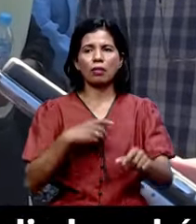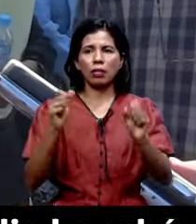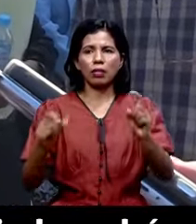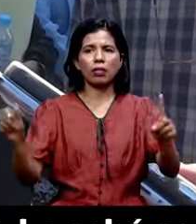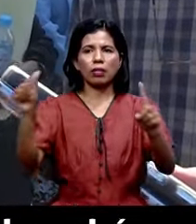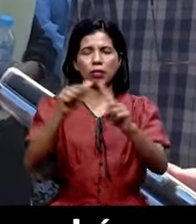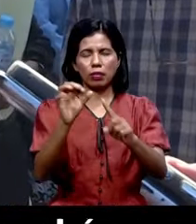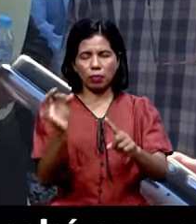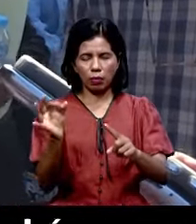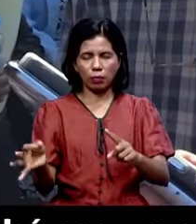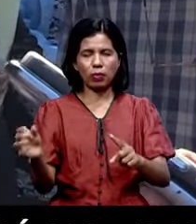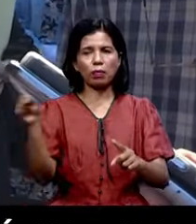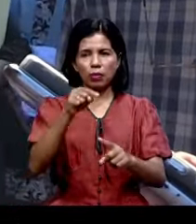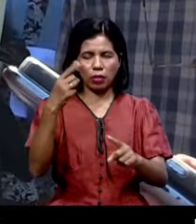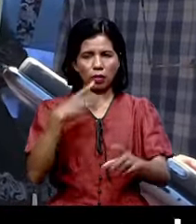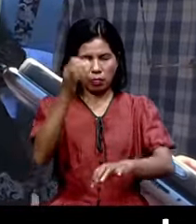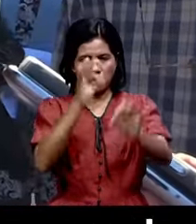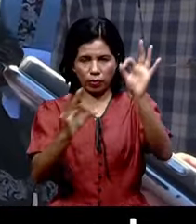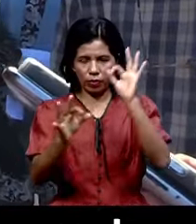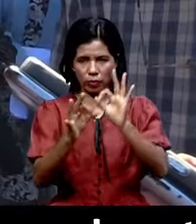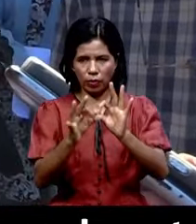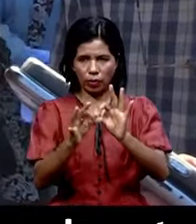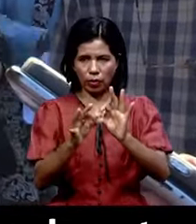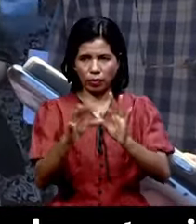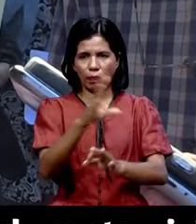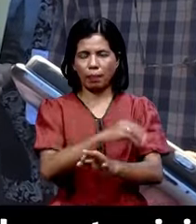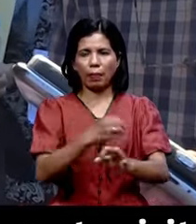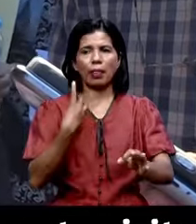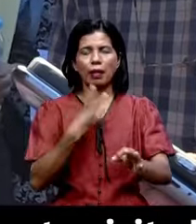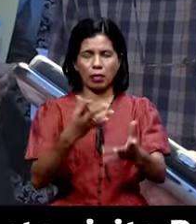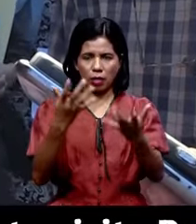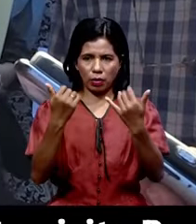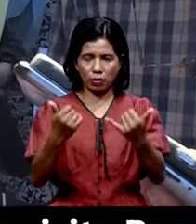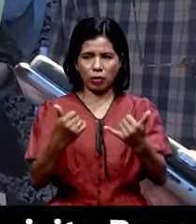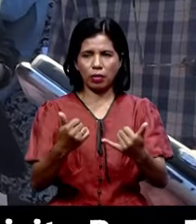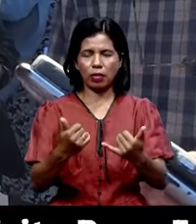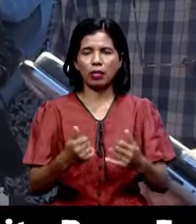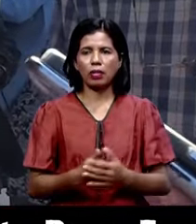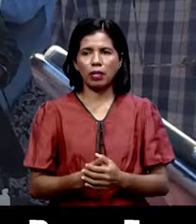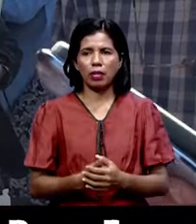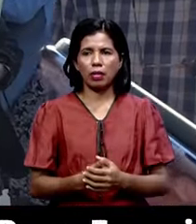90 e tal por cento, mas a minha fia que a verba para que agora ia na